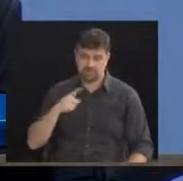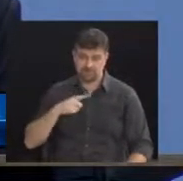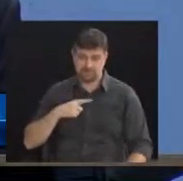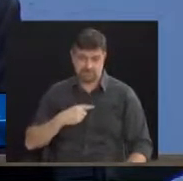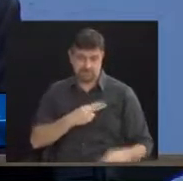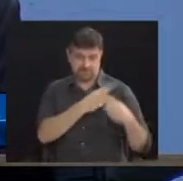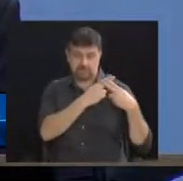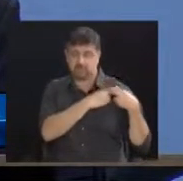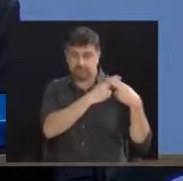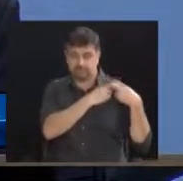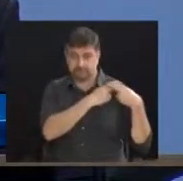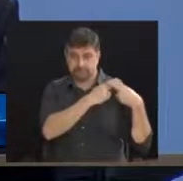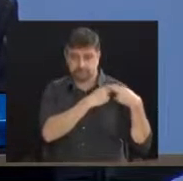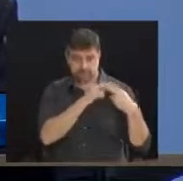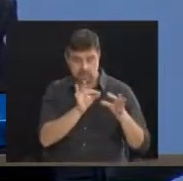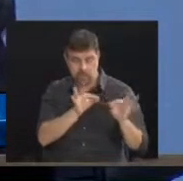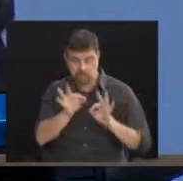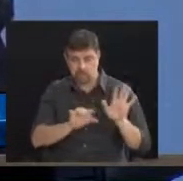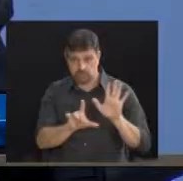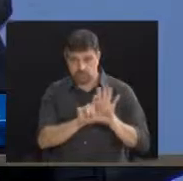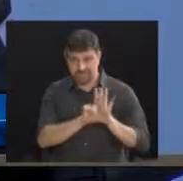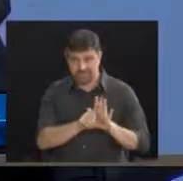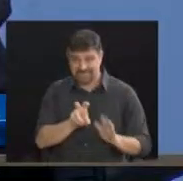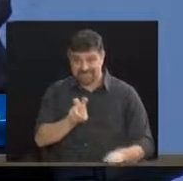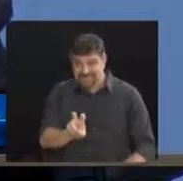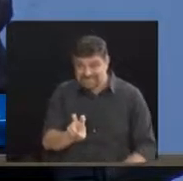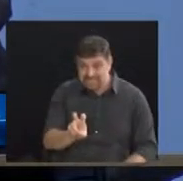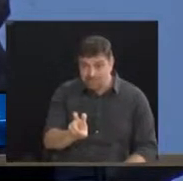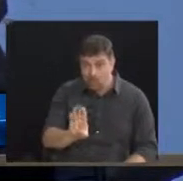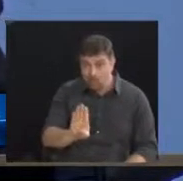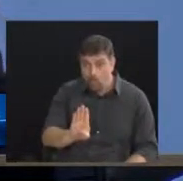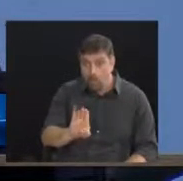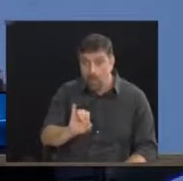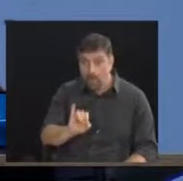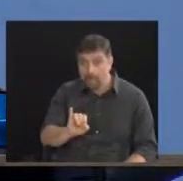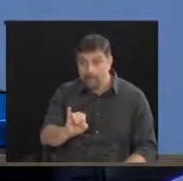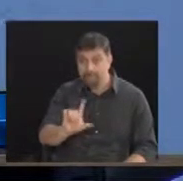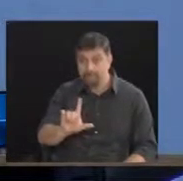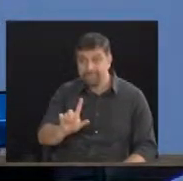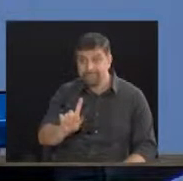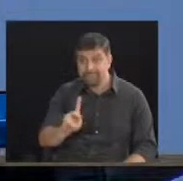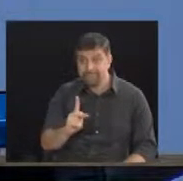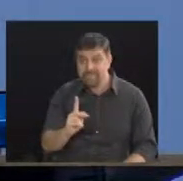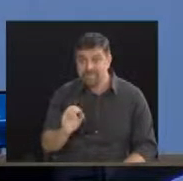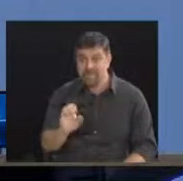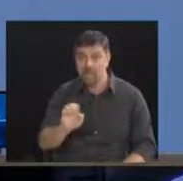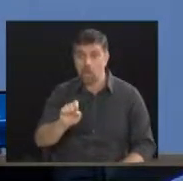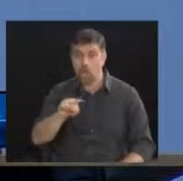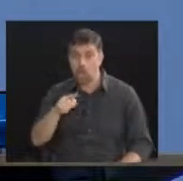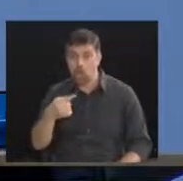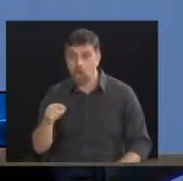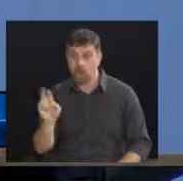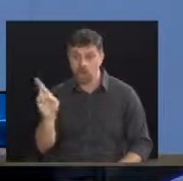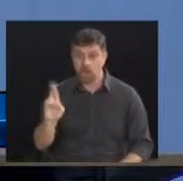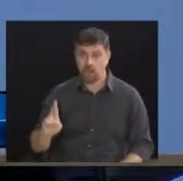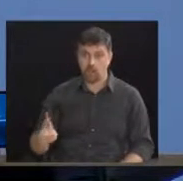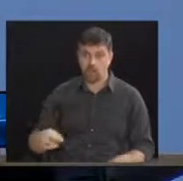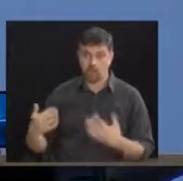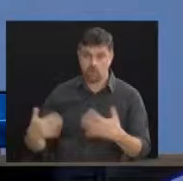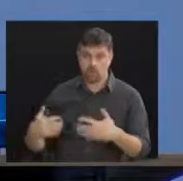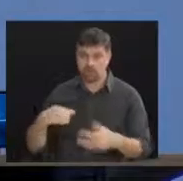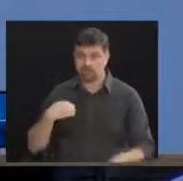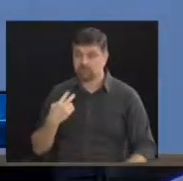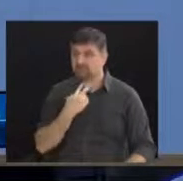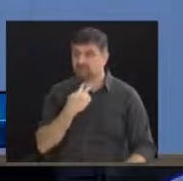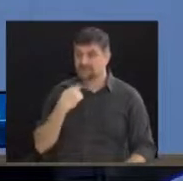mãos para discutir 5 bilhões de reais. Mas volto a dizer, senhor presidente, nós não podemos ficar naquele samba de